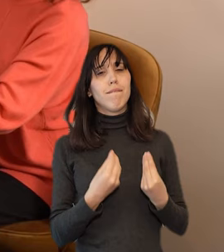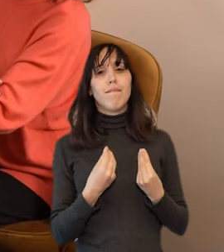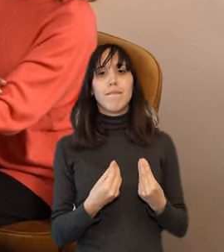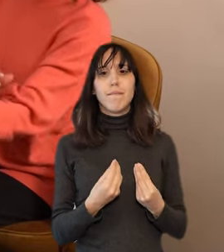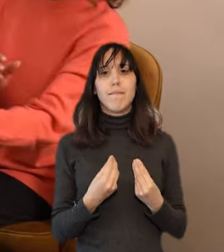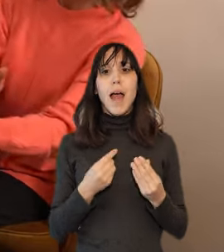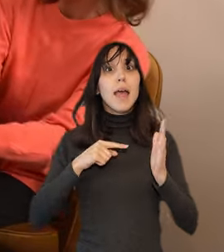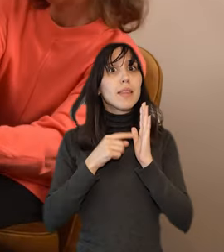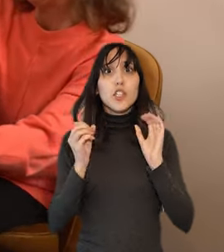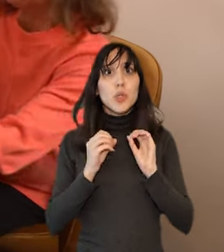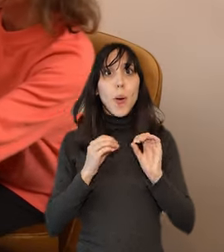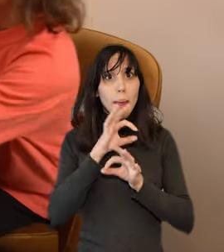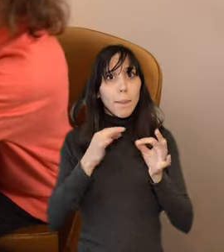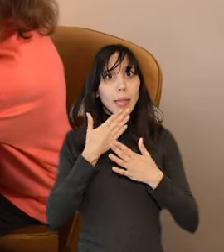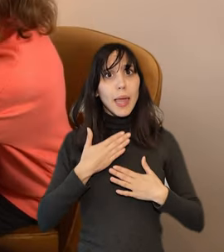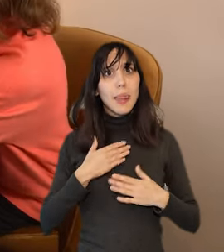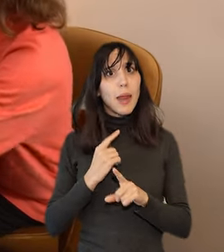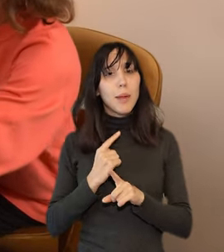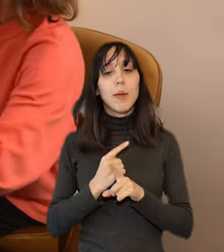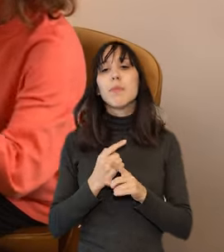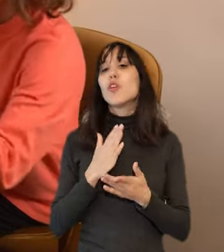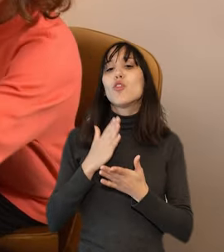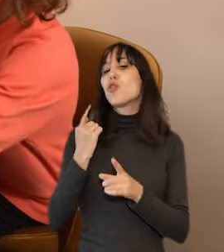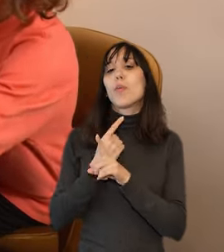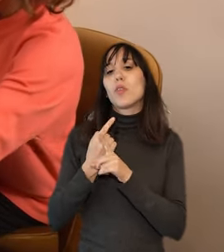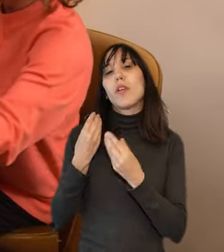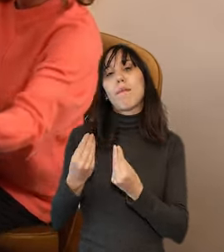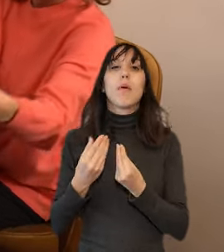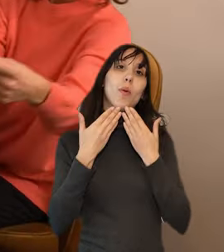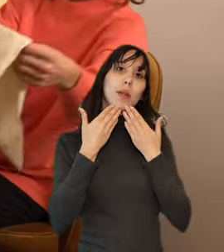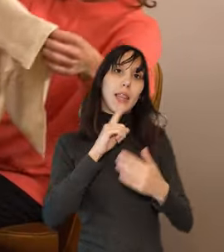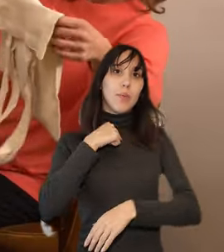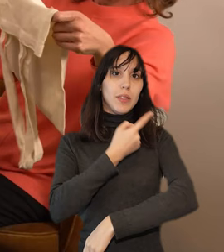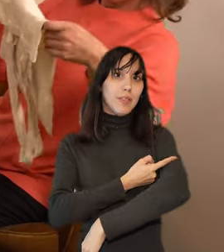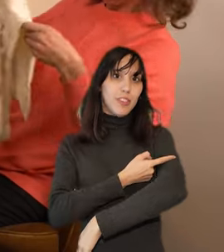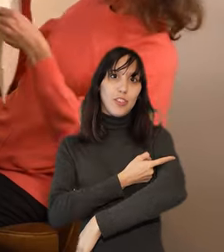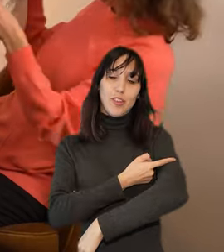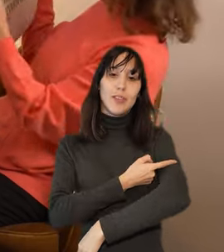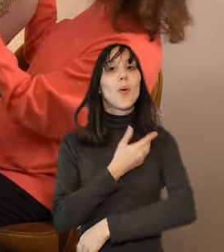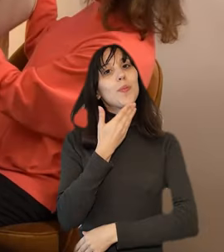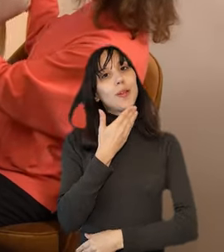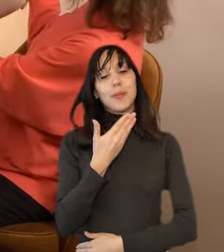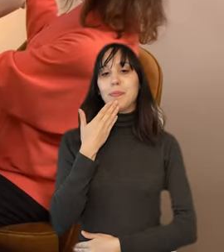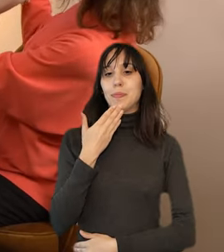ter testes ainda recebemos prendas é só uma Uma t-shirt que